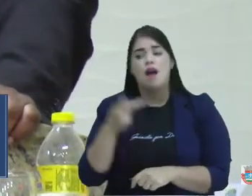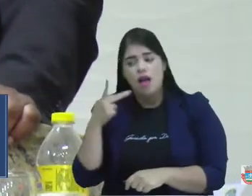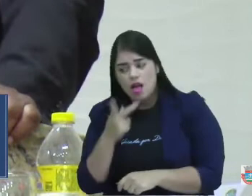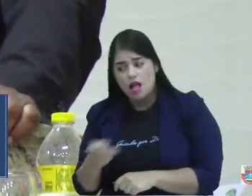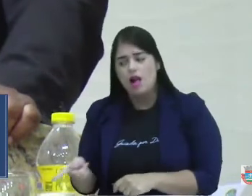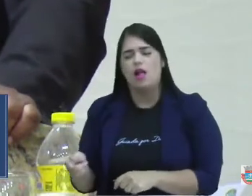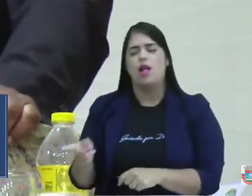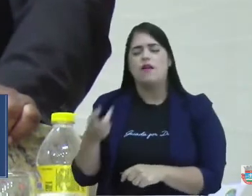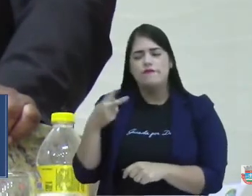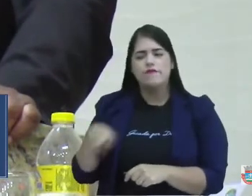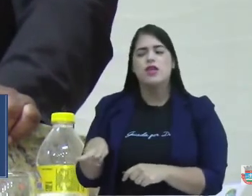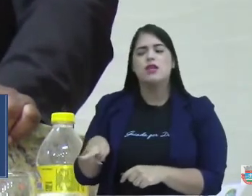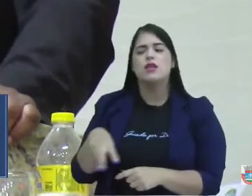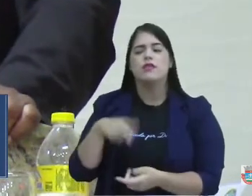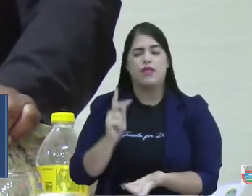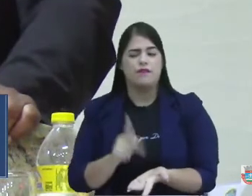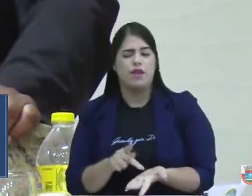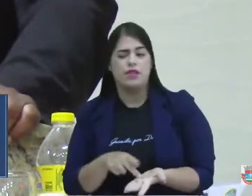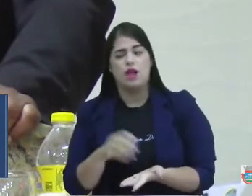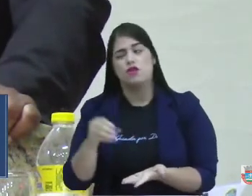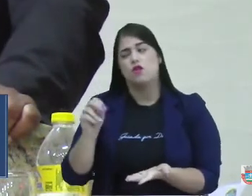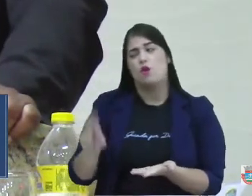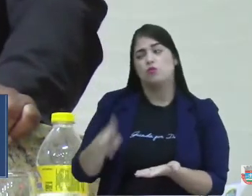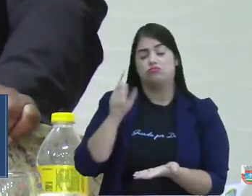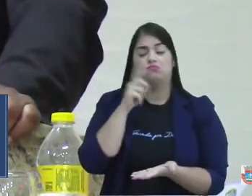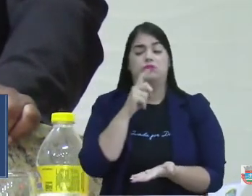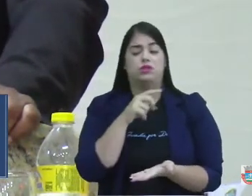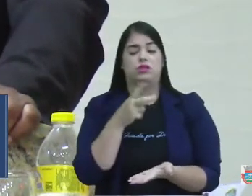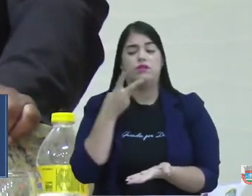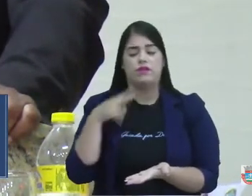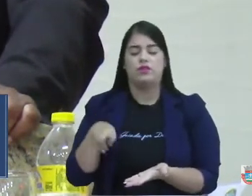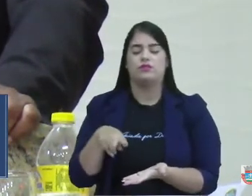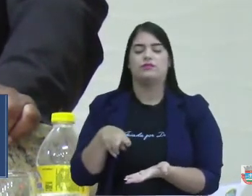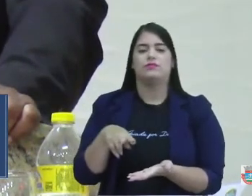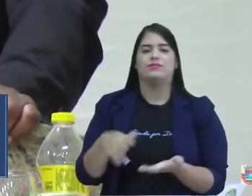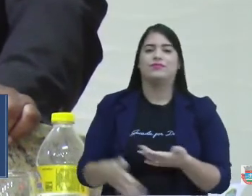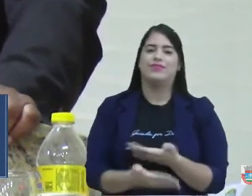verdade. Quero desejar a todos